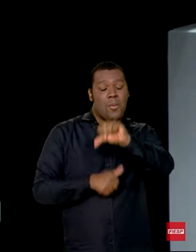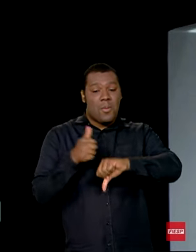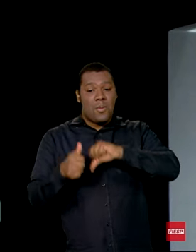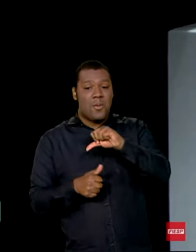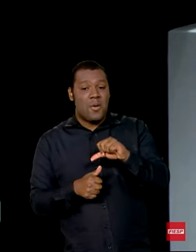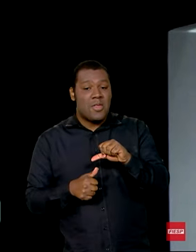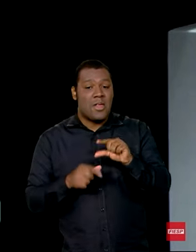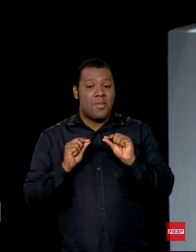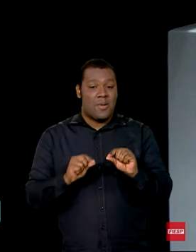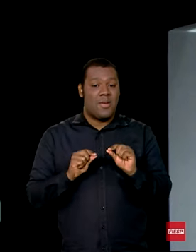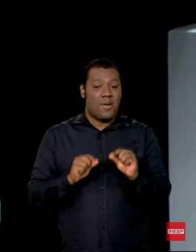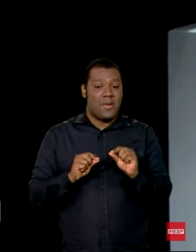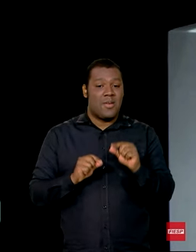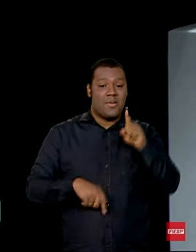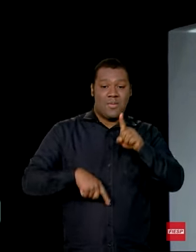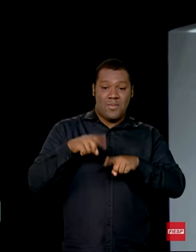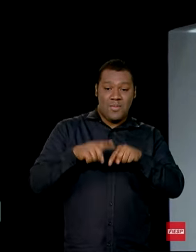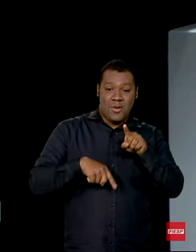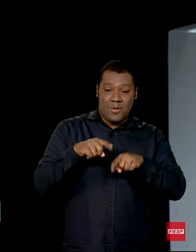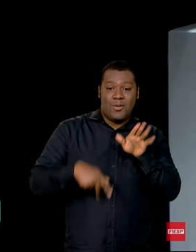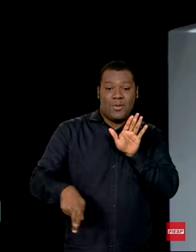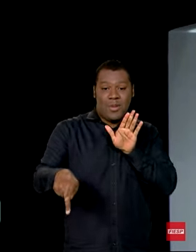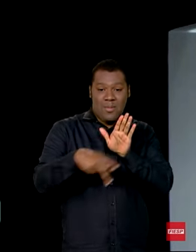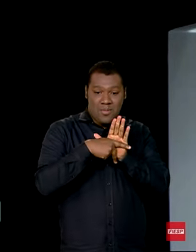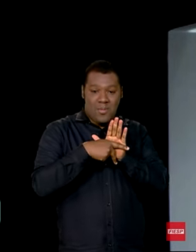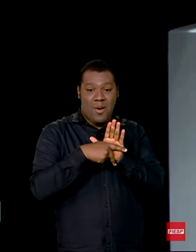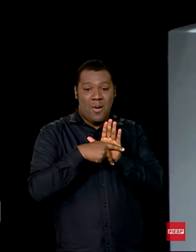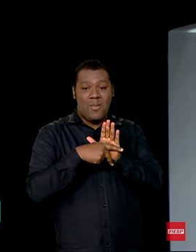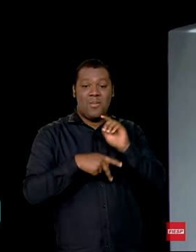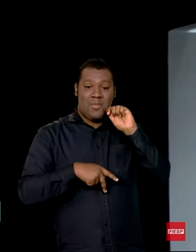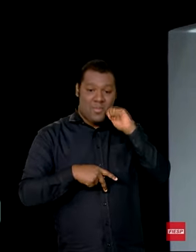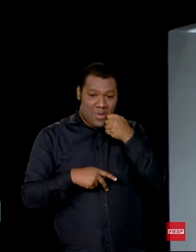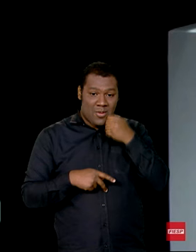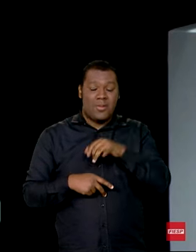de padaria. O ICMS foi para